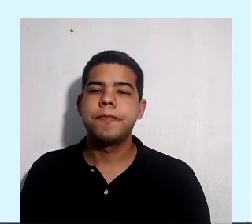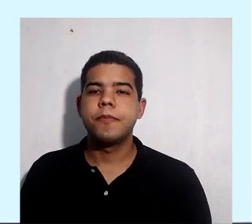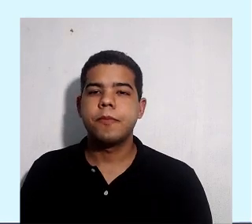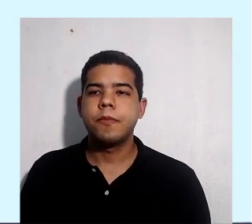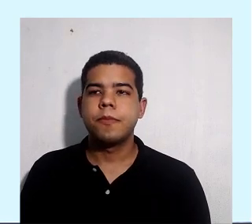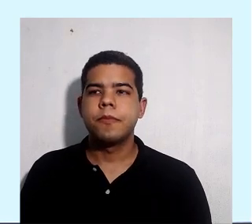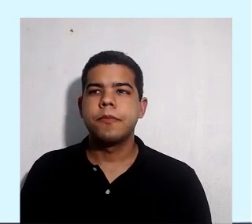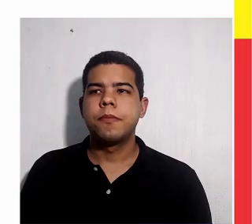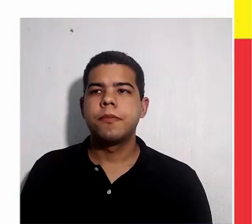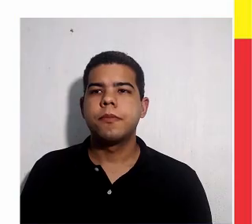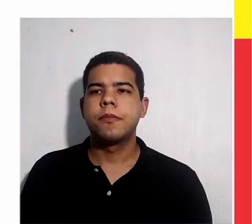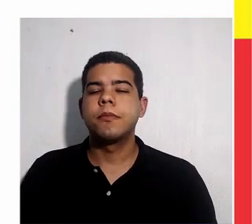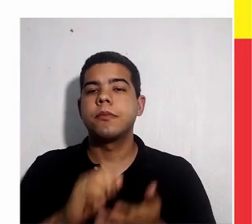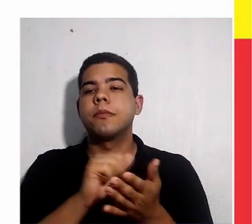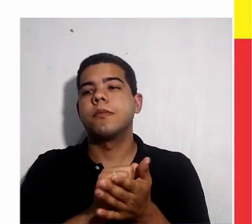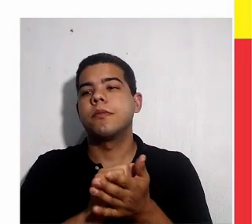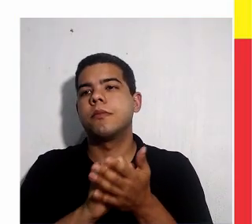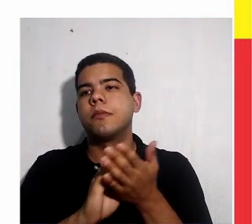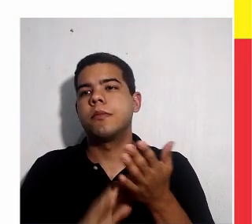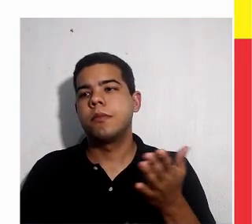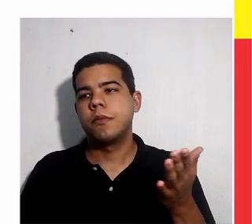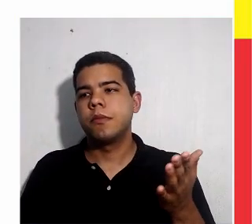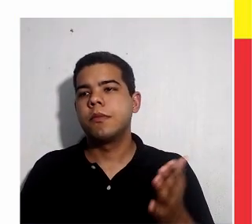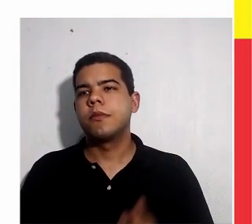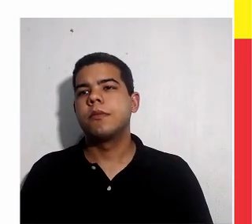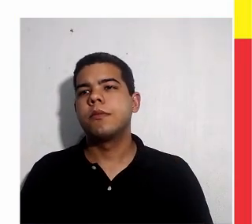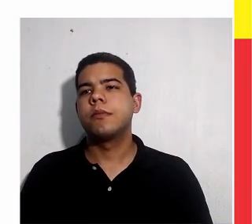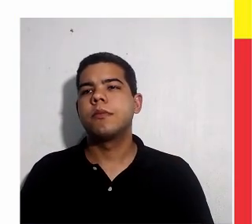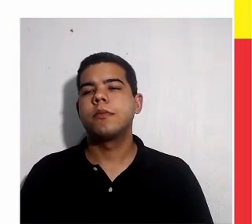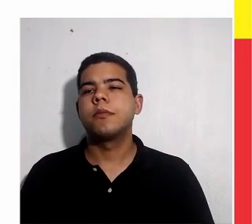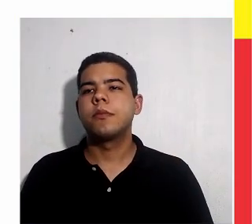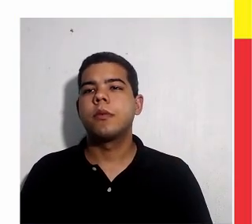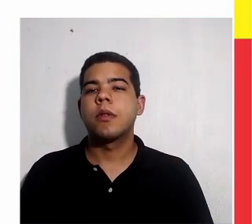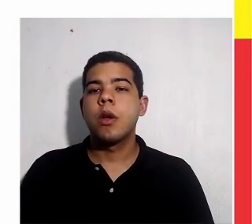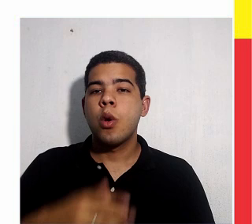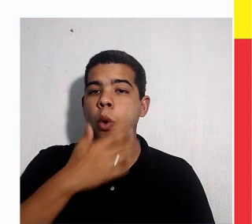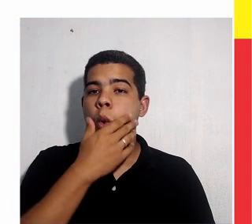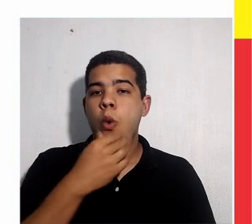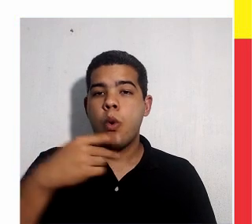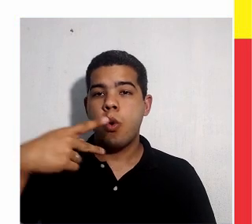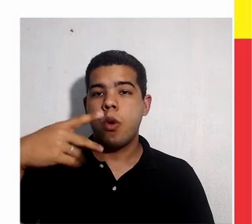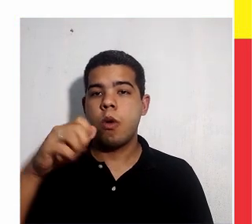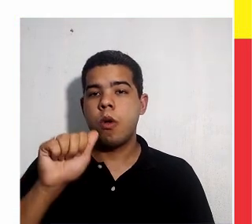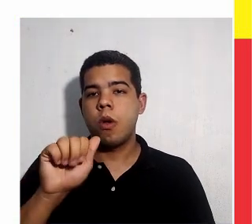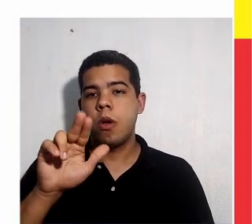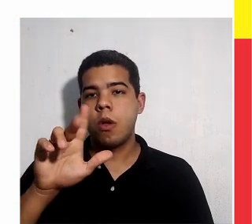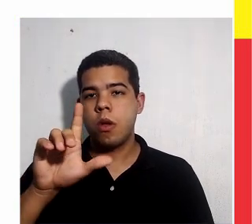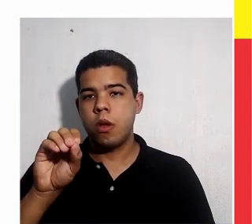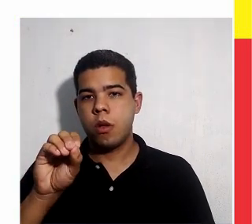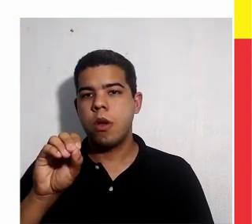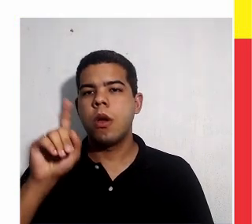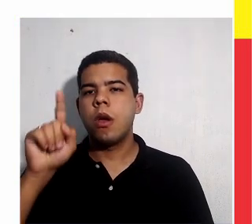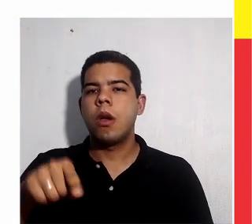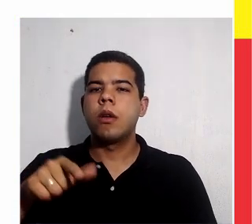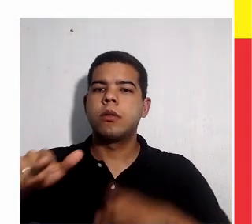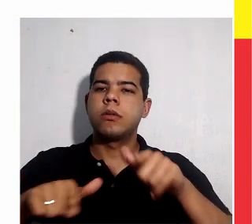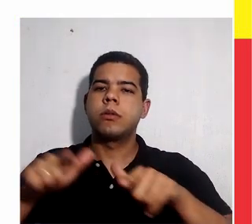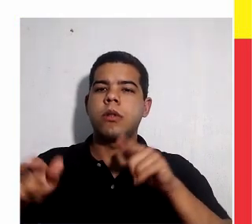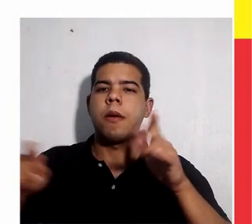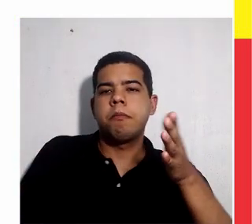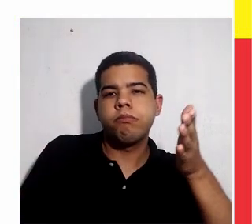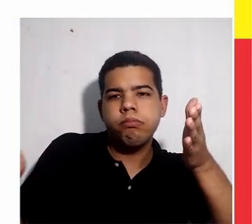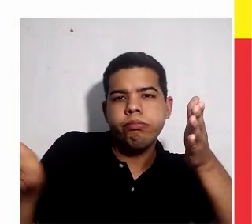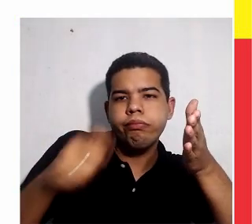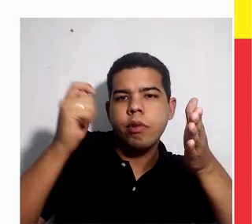parabéns. Vamos lá aqui agora ao nosso exercício. Primeiro exercício. Paulo é